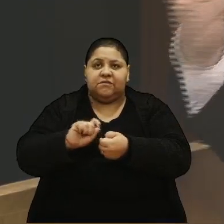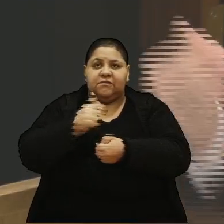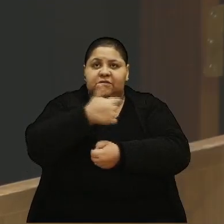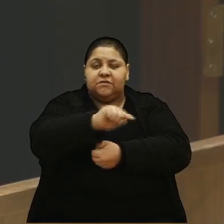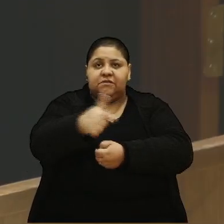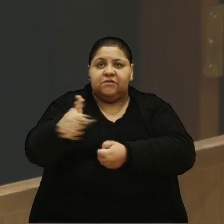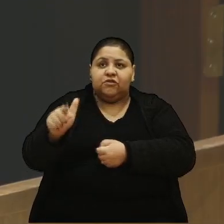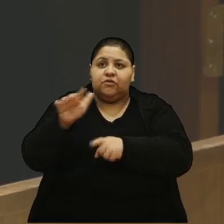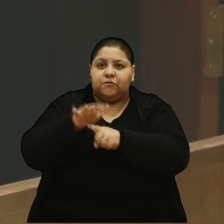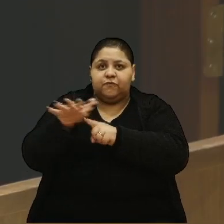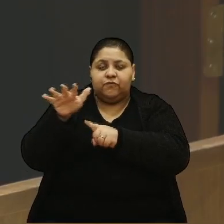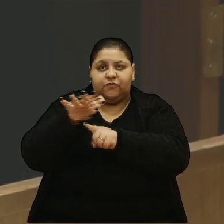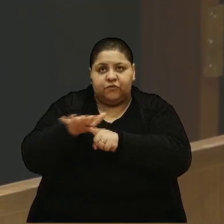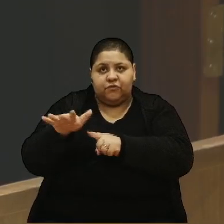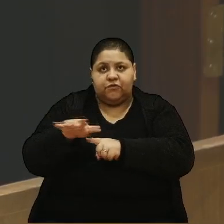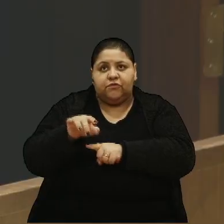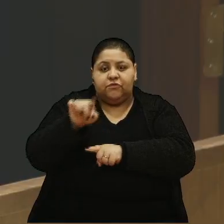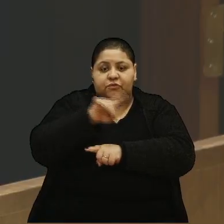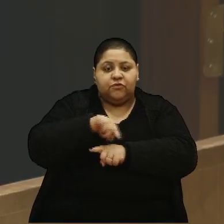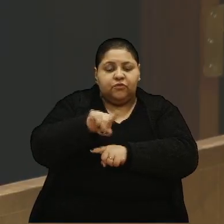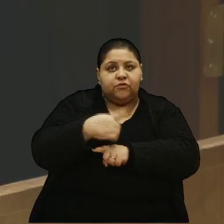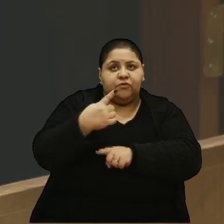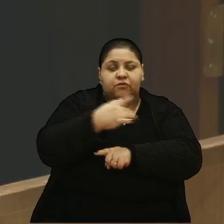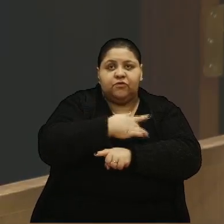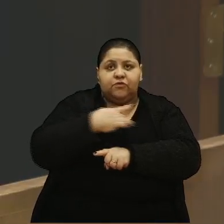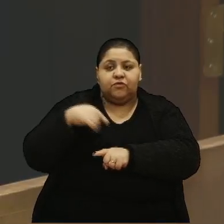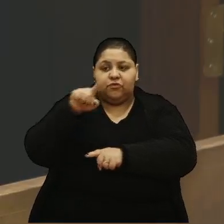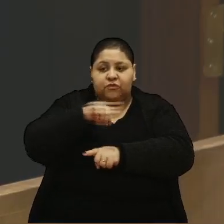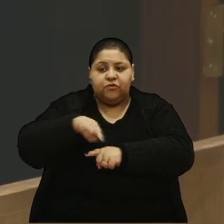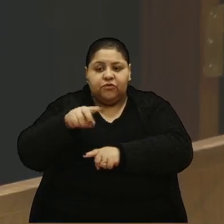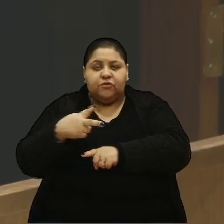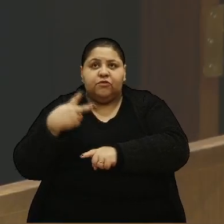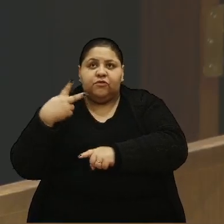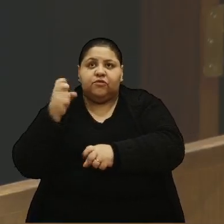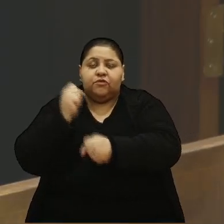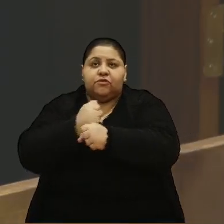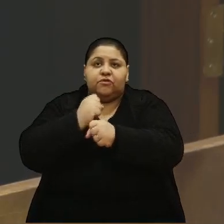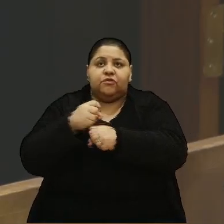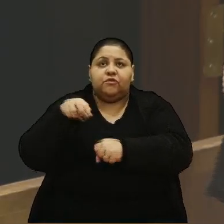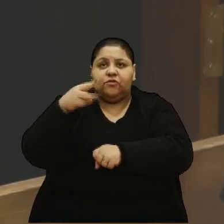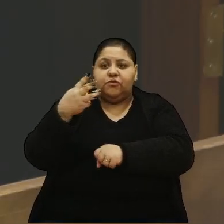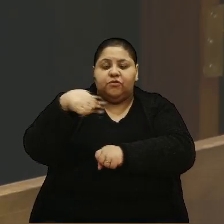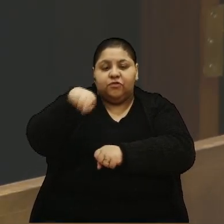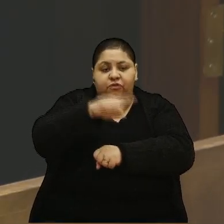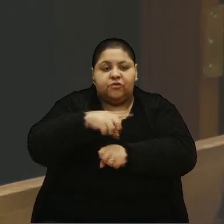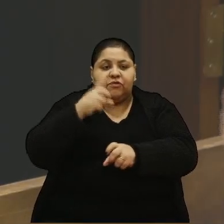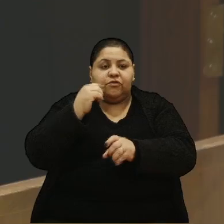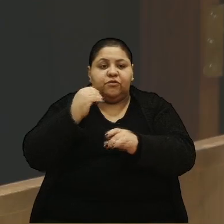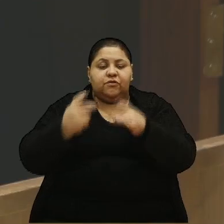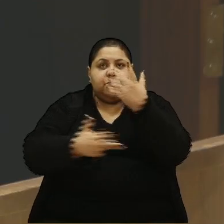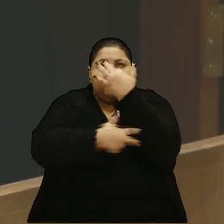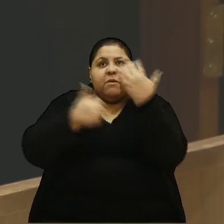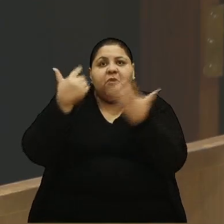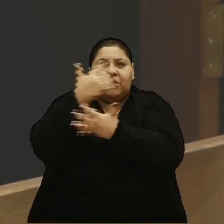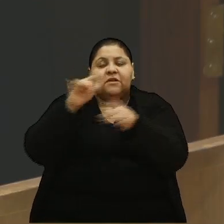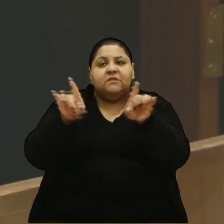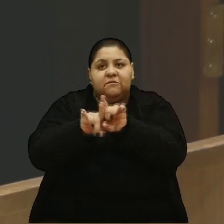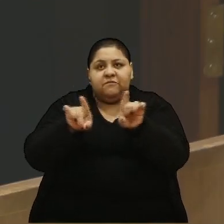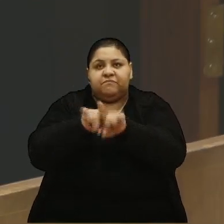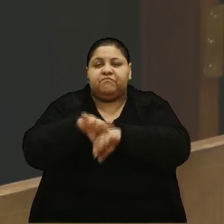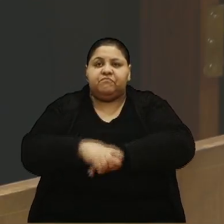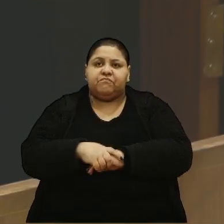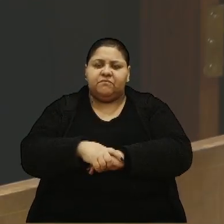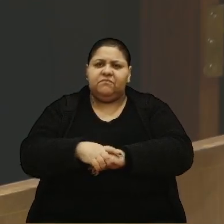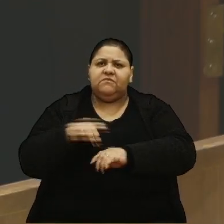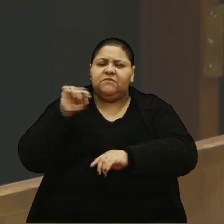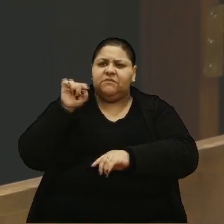outras demandas. Diz que 1 para saúde, diz que 2 para obras, diz que 3 para poda de árvore e assim sucessivamente. Isso